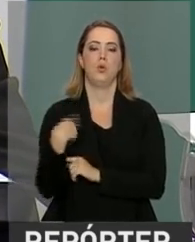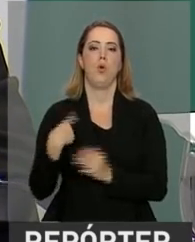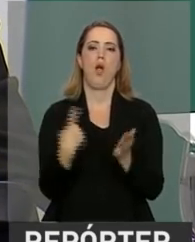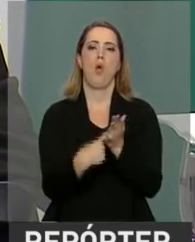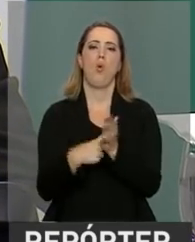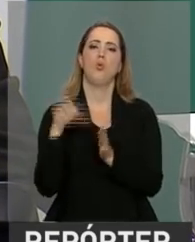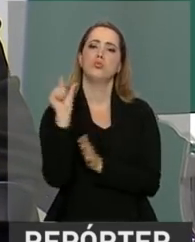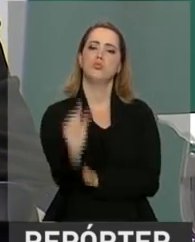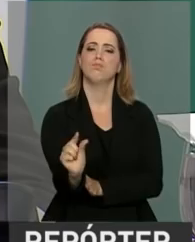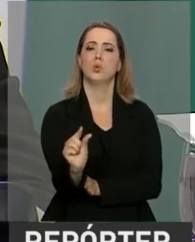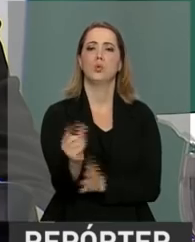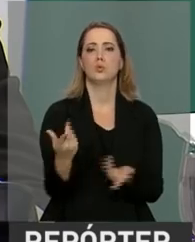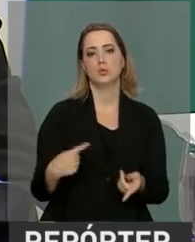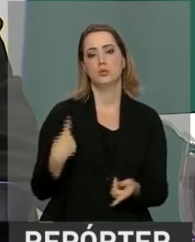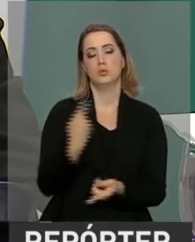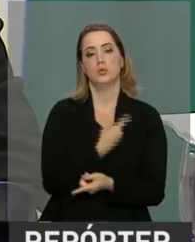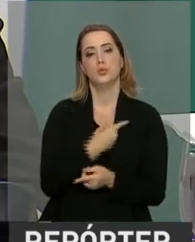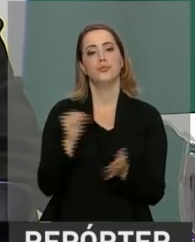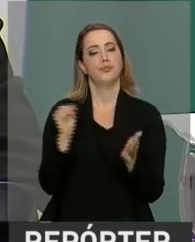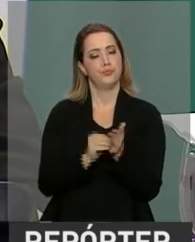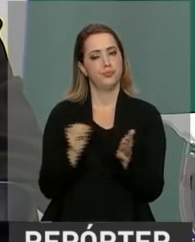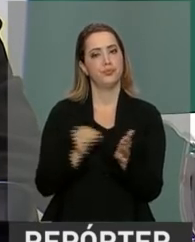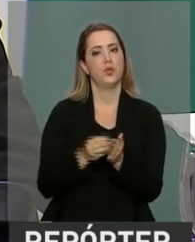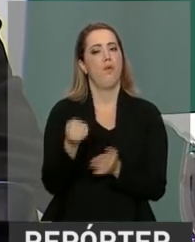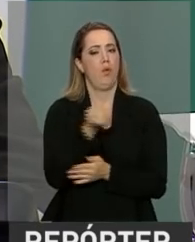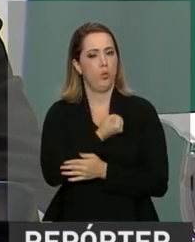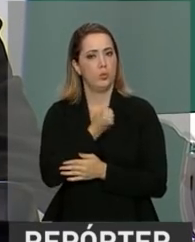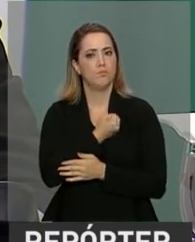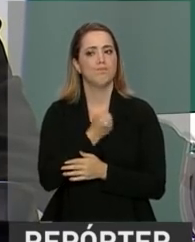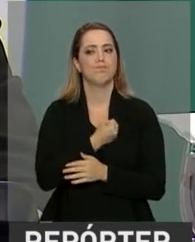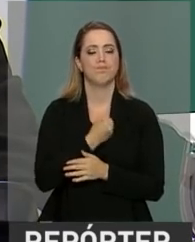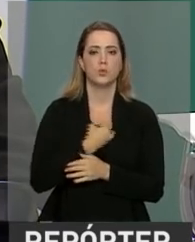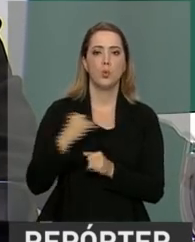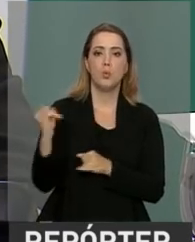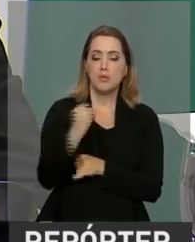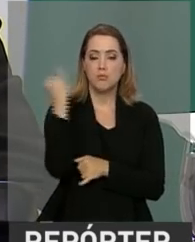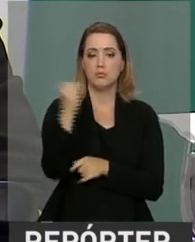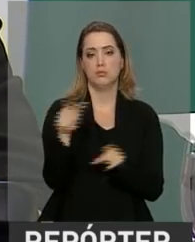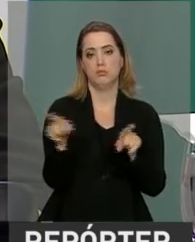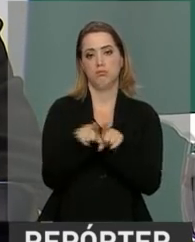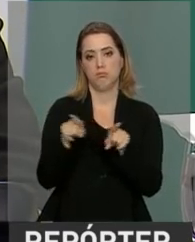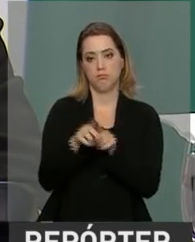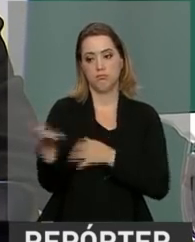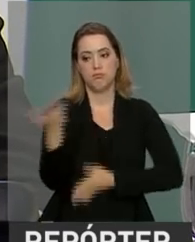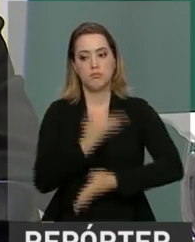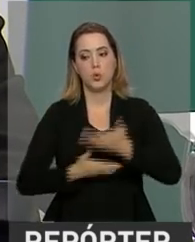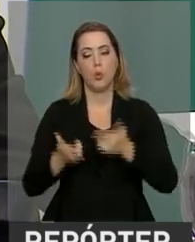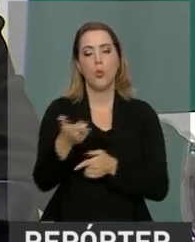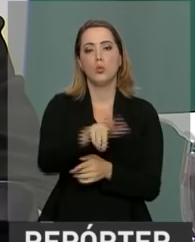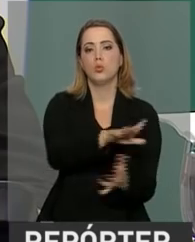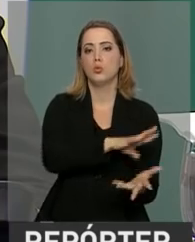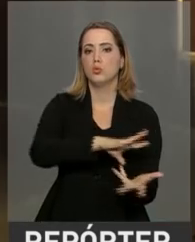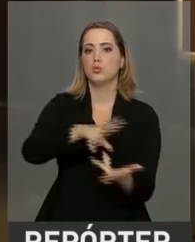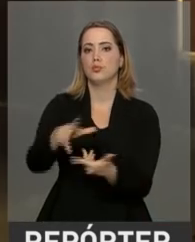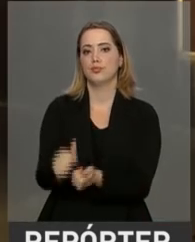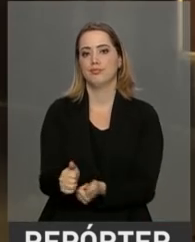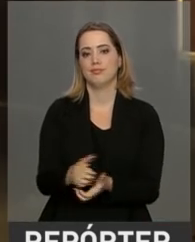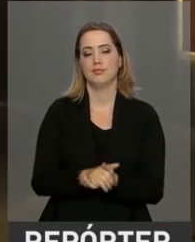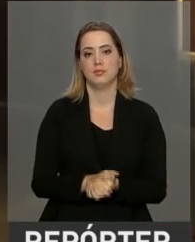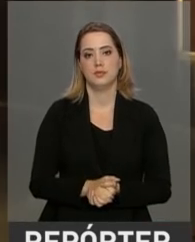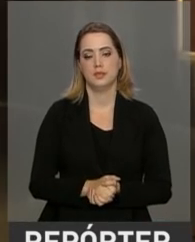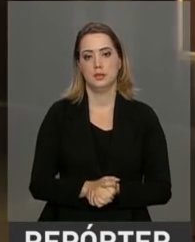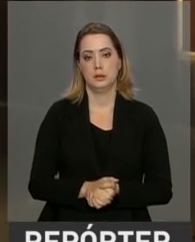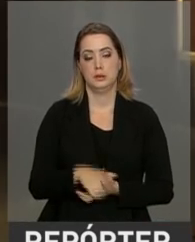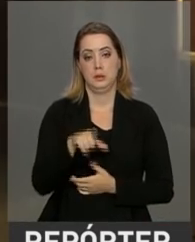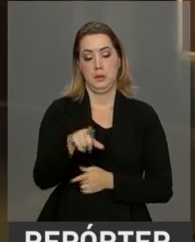acordos insuficientes em número e impacto efetivo sobre nosso intercâmbio com o resto do mundo. Foi a